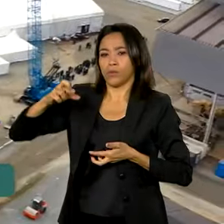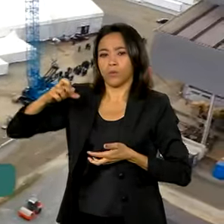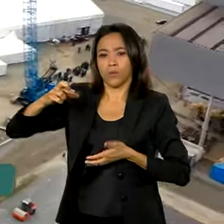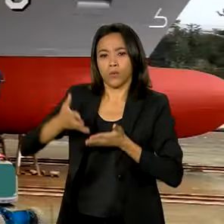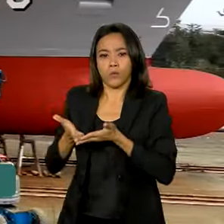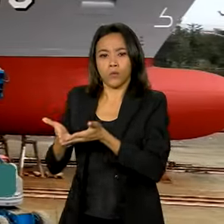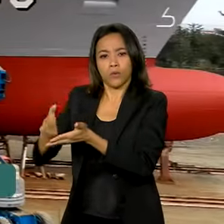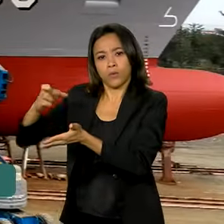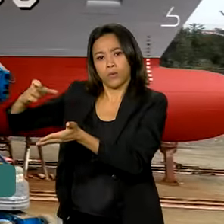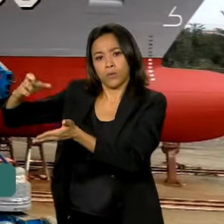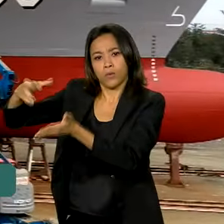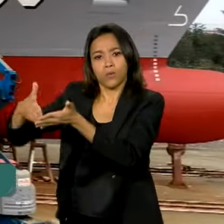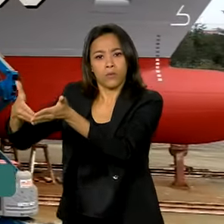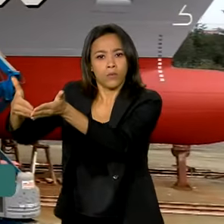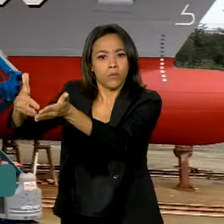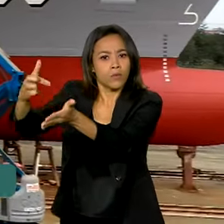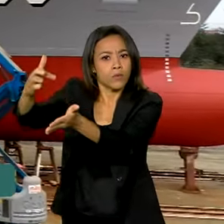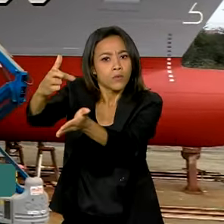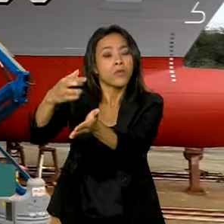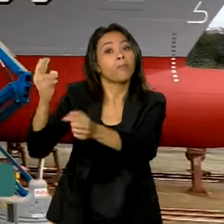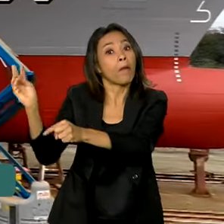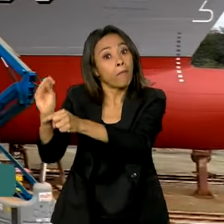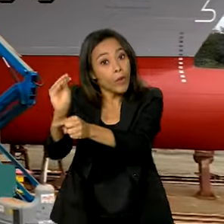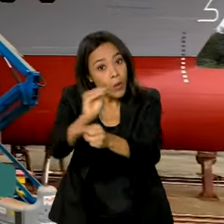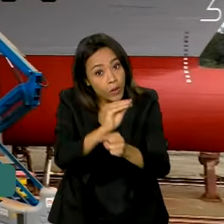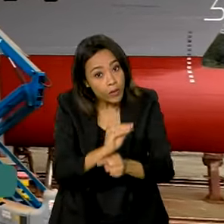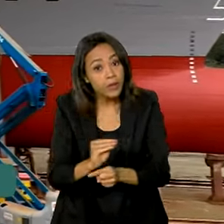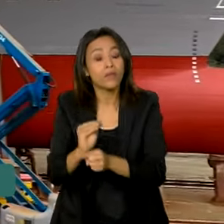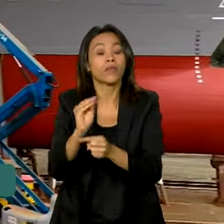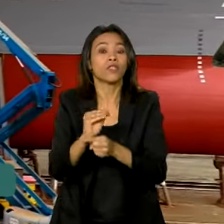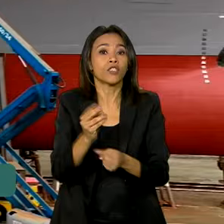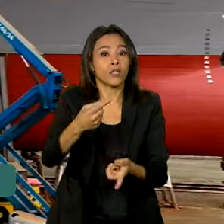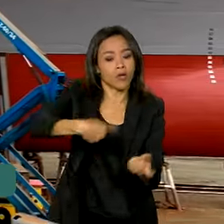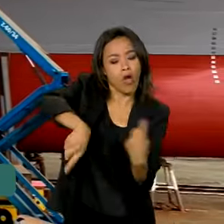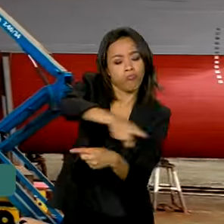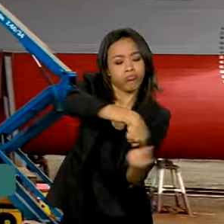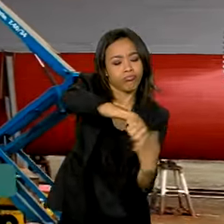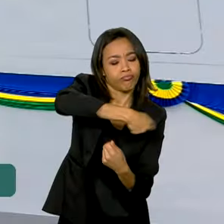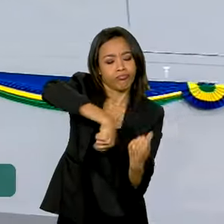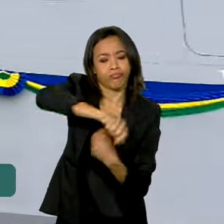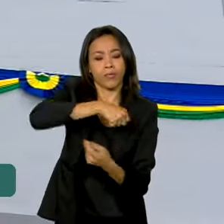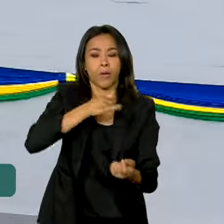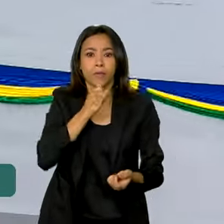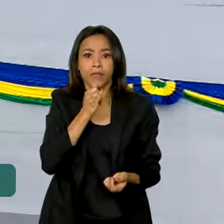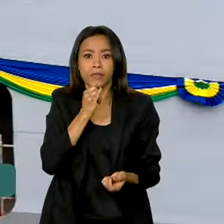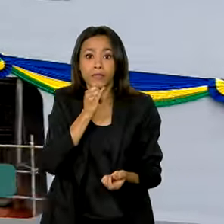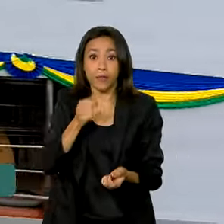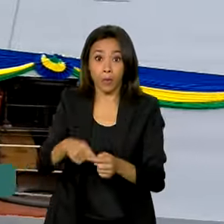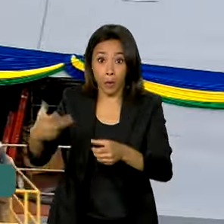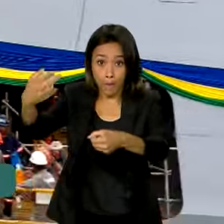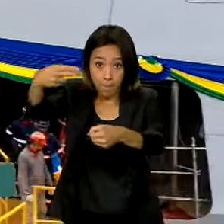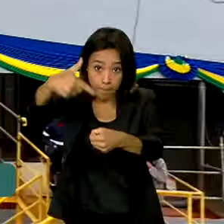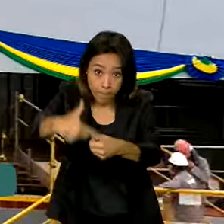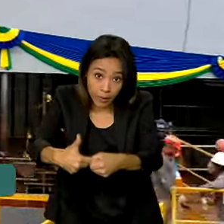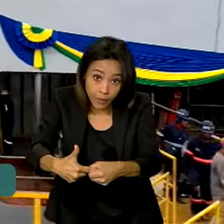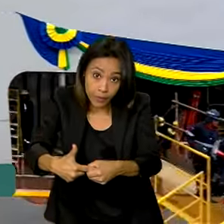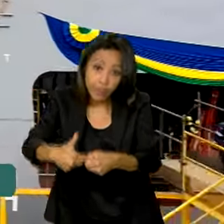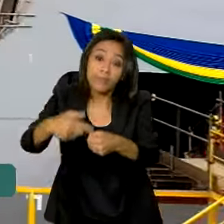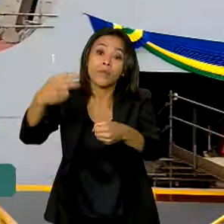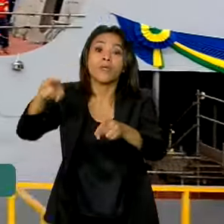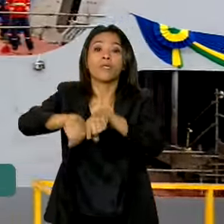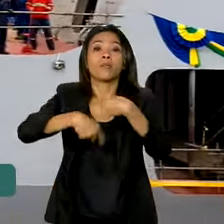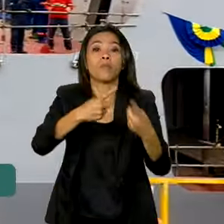na fiscalização e proteção das atividades econômicas, como a exploração de petróleo e a